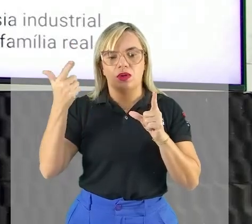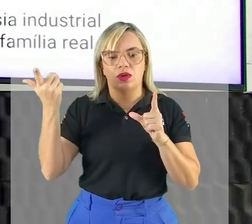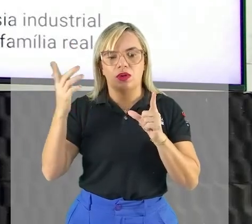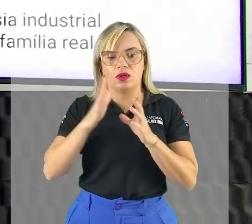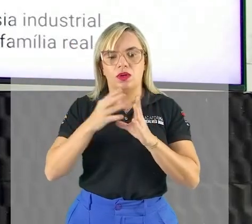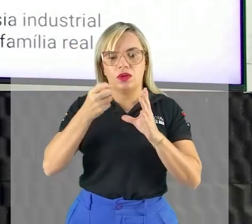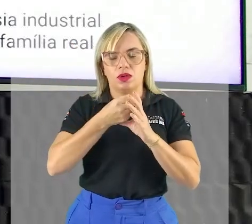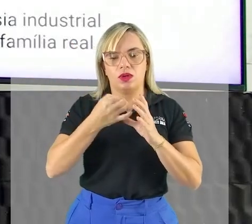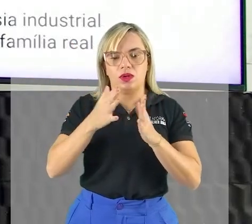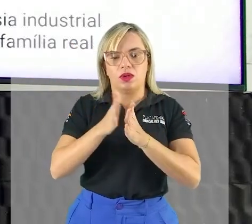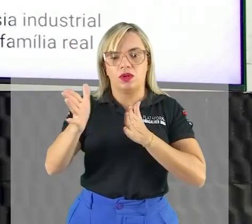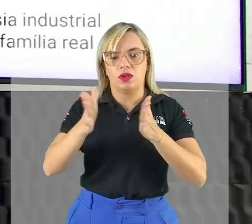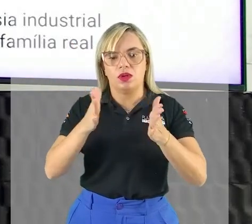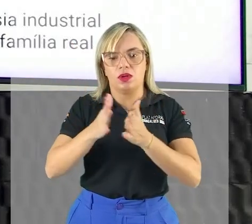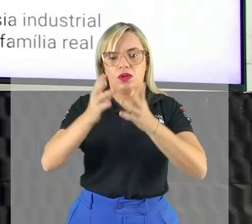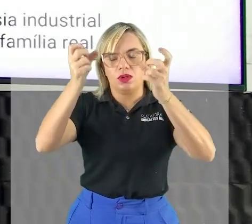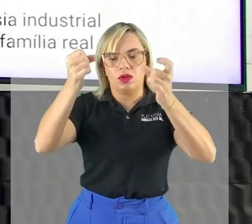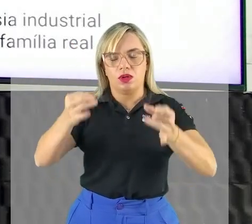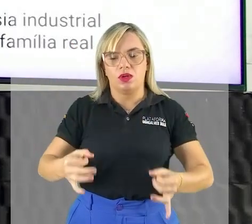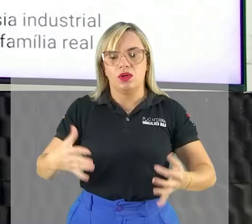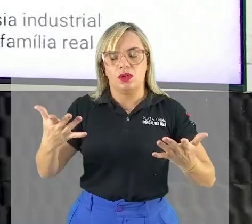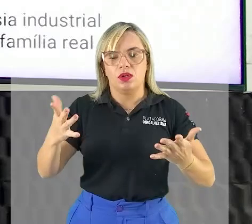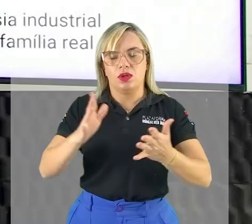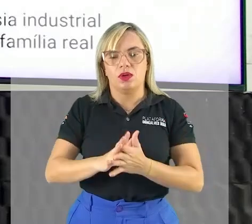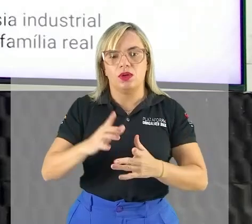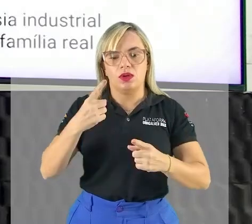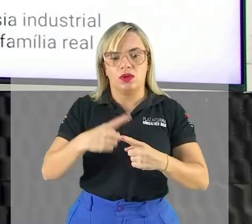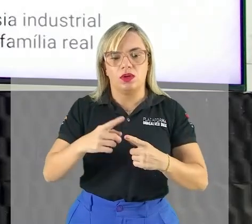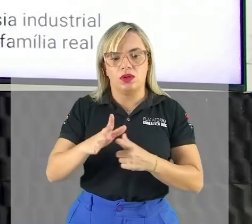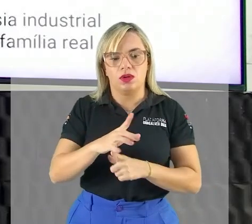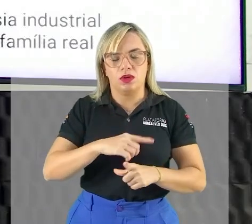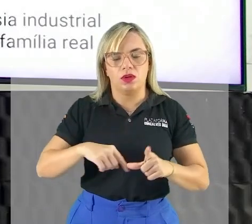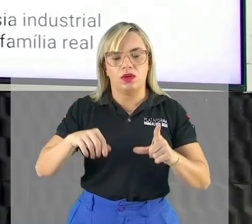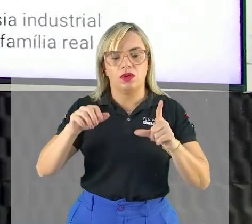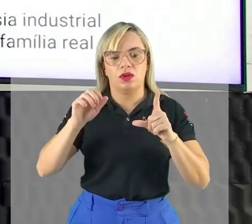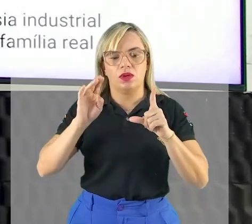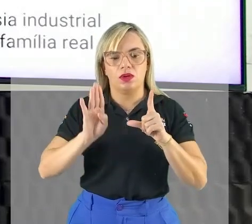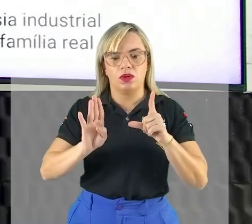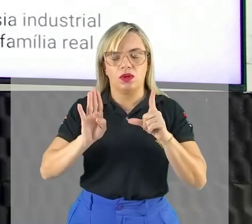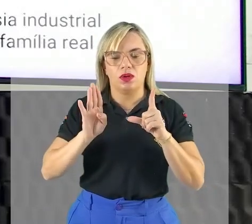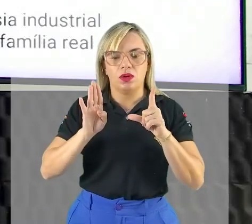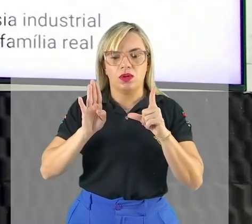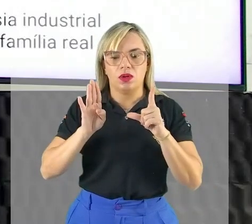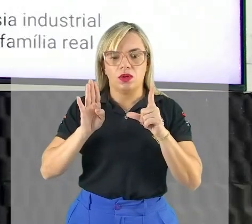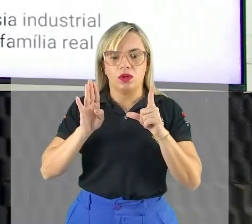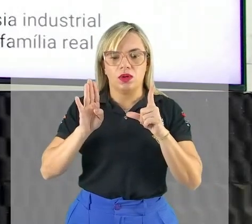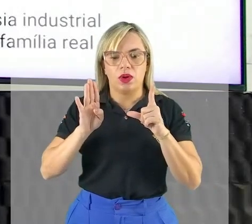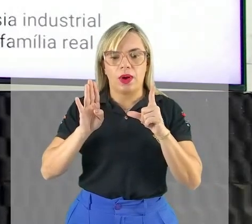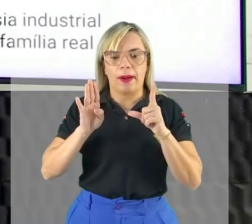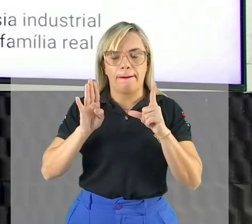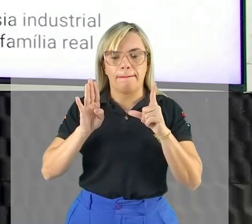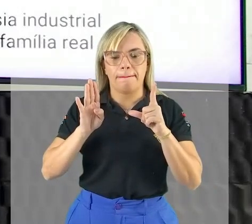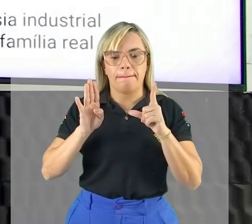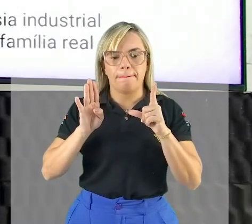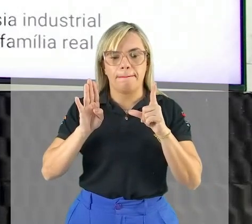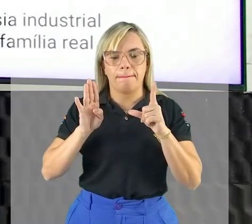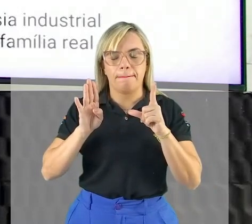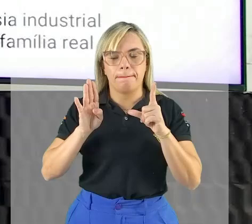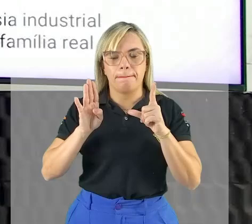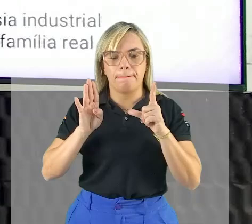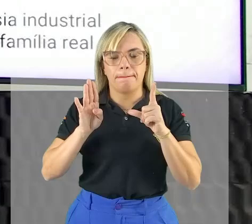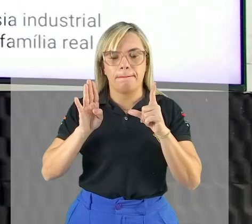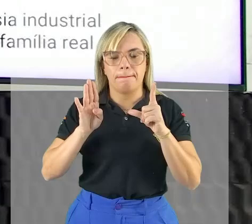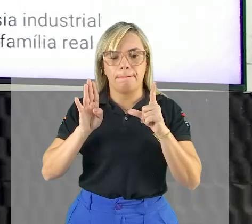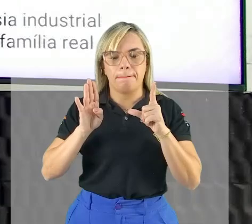característica desse período esse fato a letra b a dependência portuguesa da Inglaterra e o predomínio industrial inglês sobre